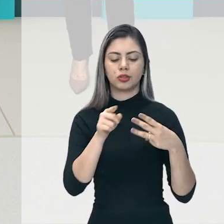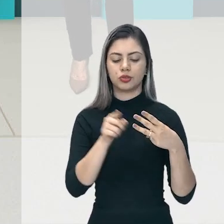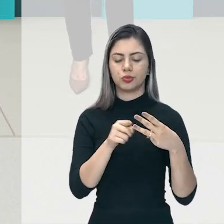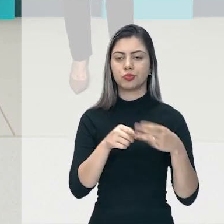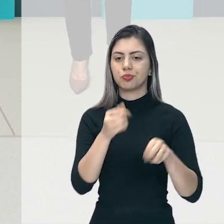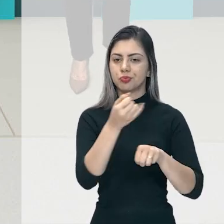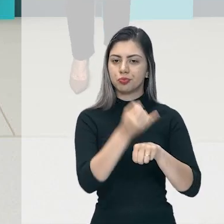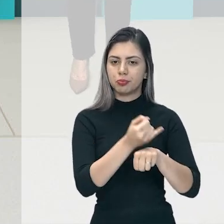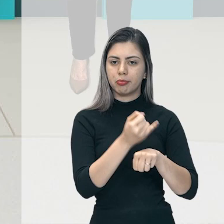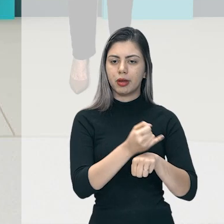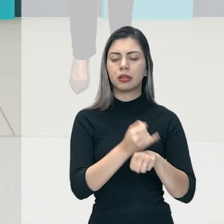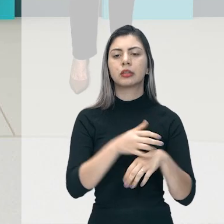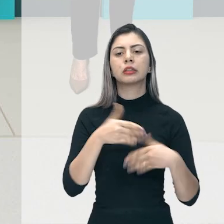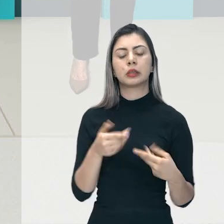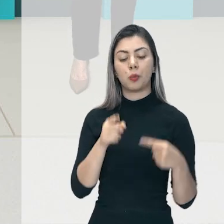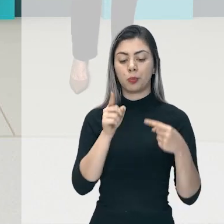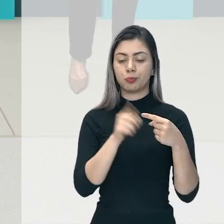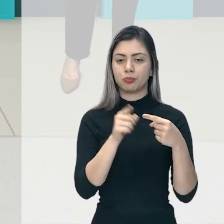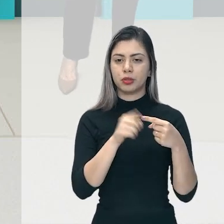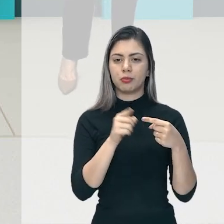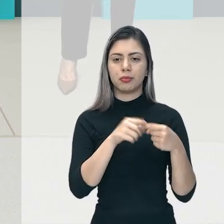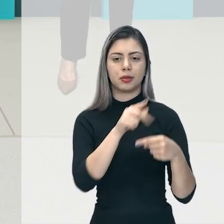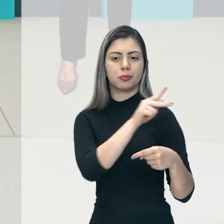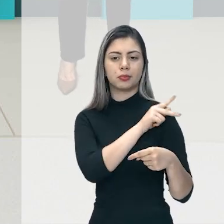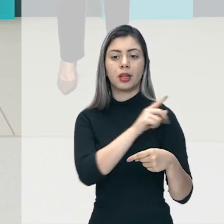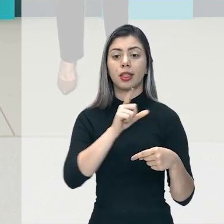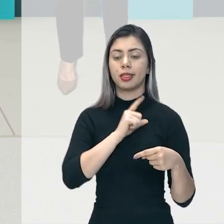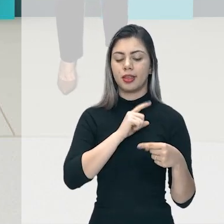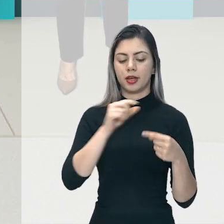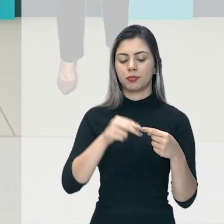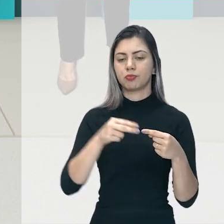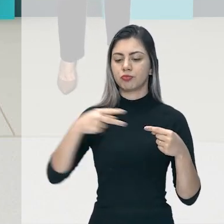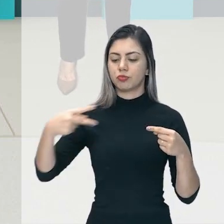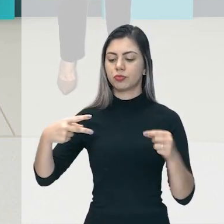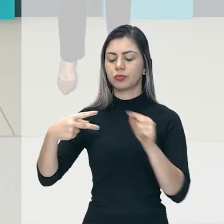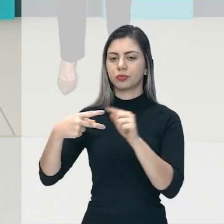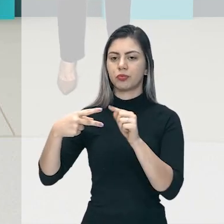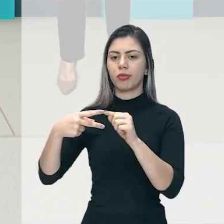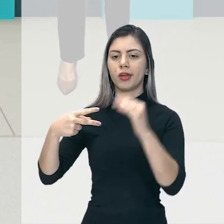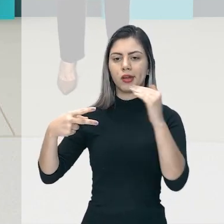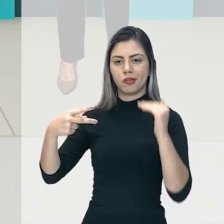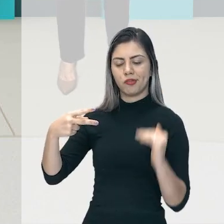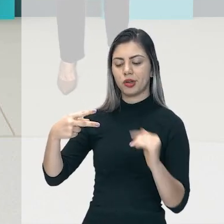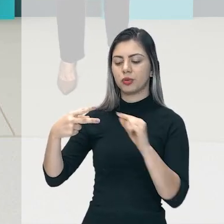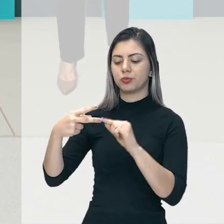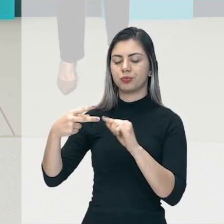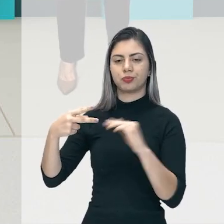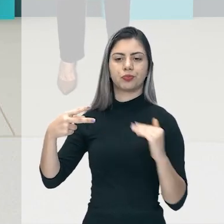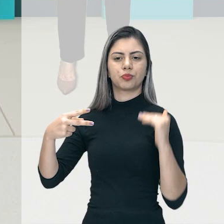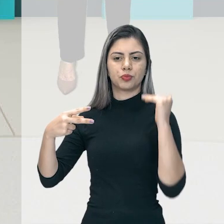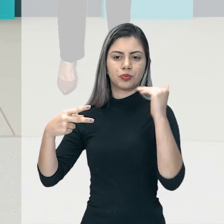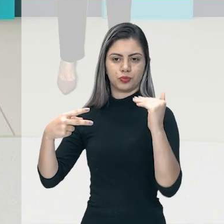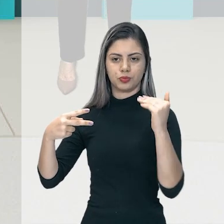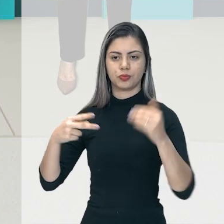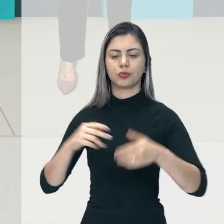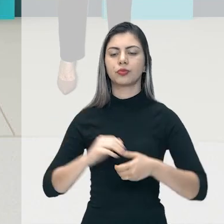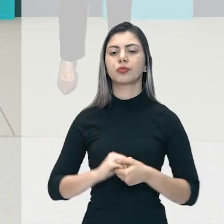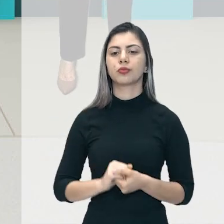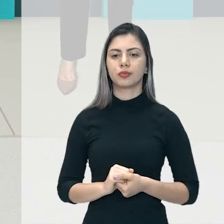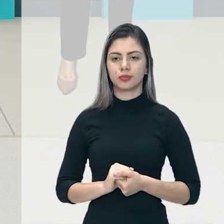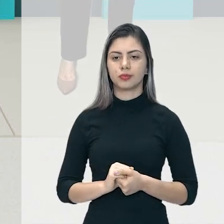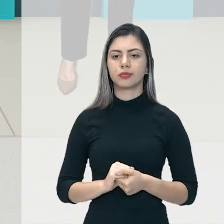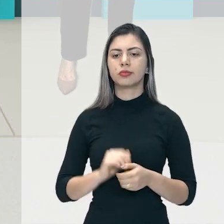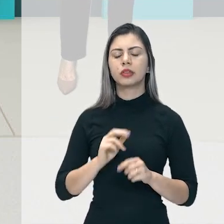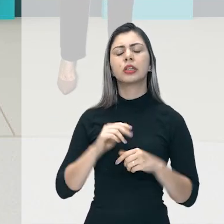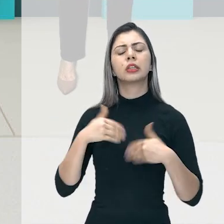Metais, sendo que o Paleolítico ele foi dividido em 2 épocas, Paleolítico Inferior e Paleolítico Superior.